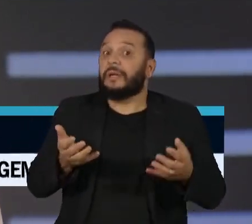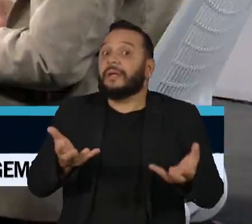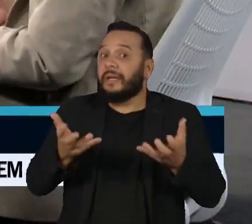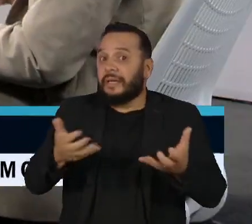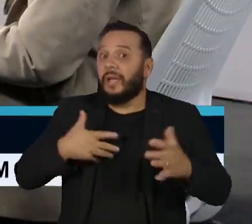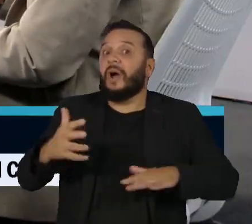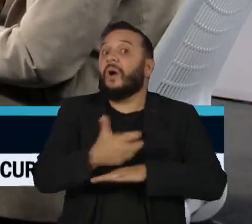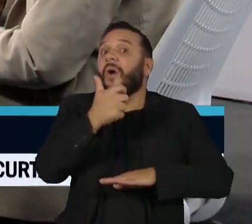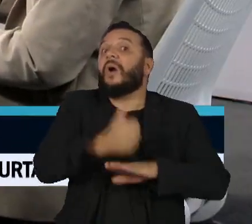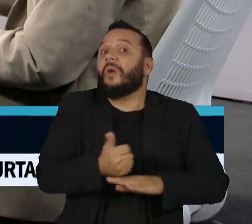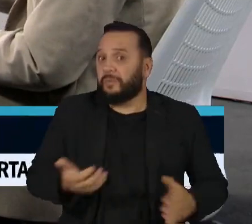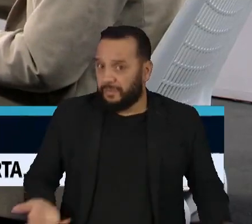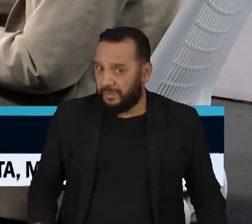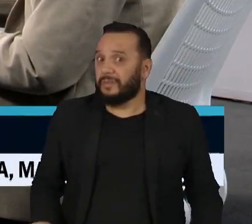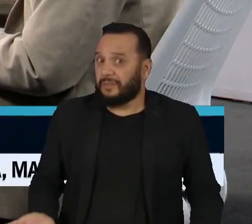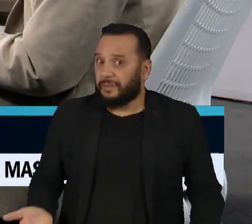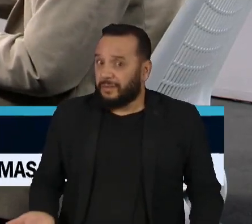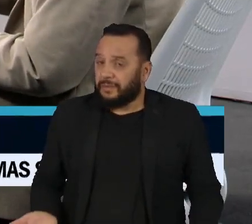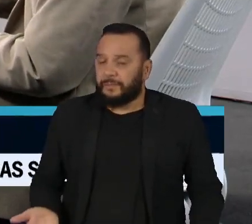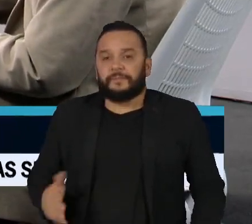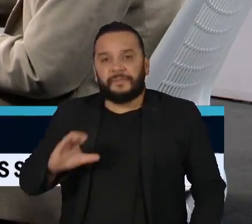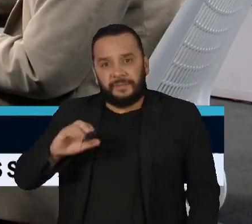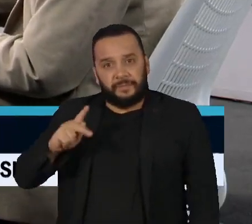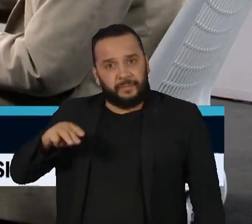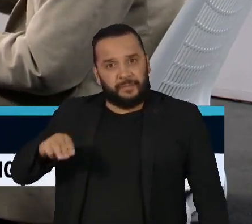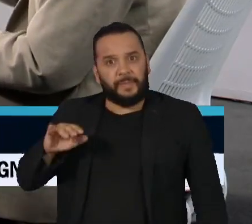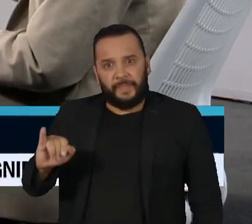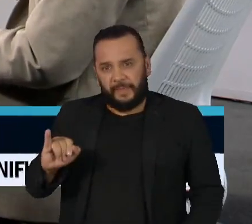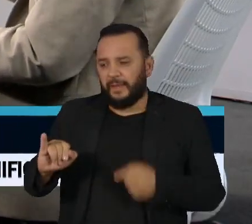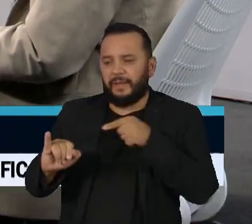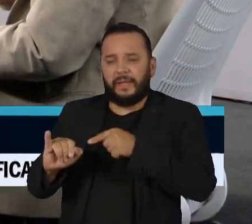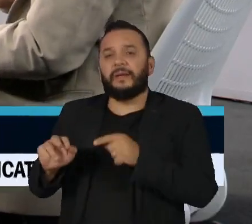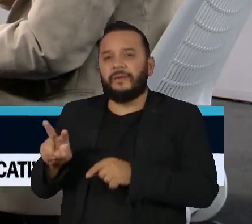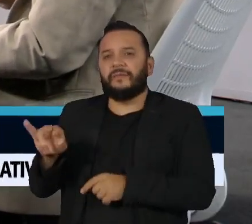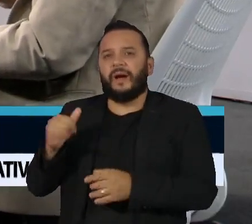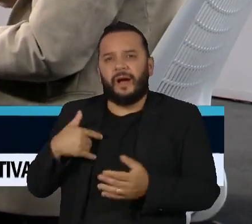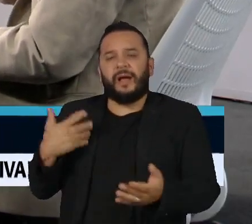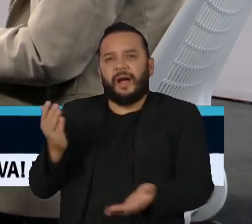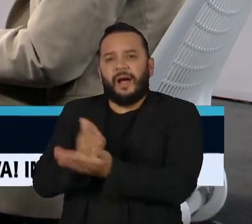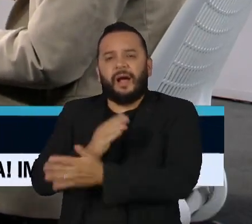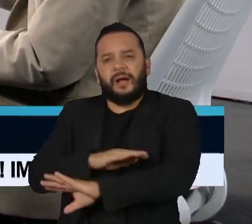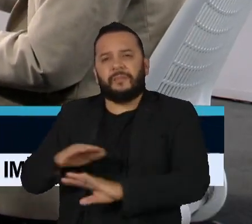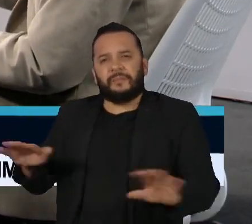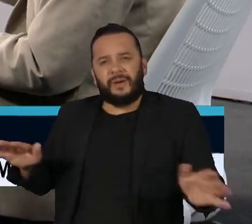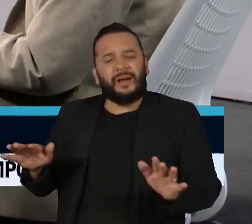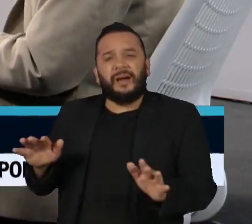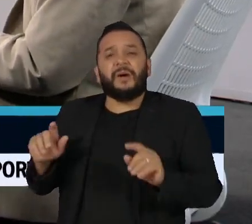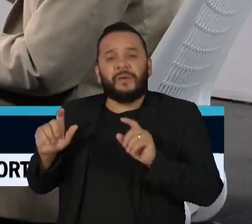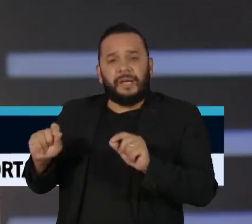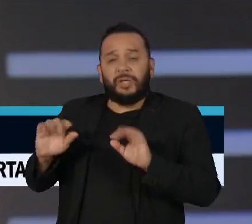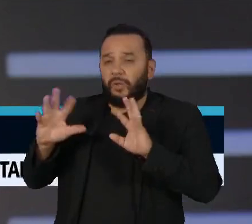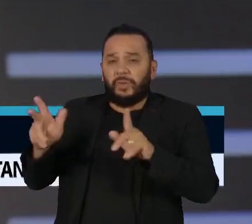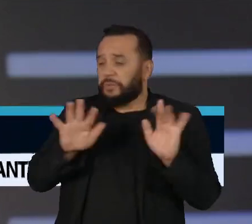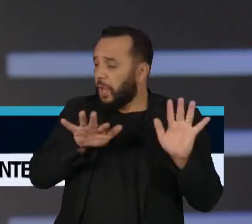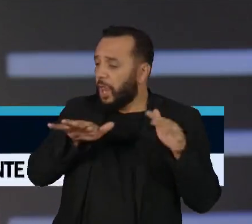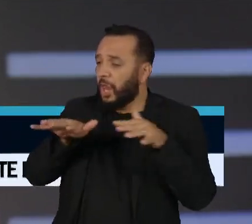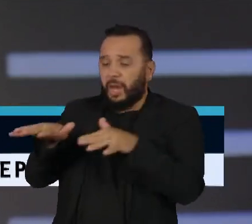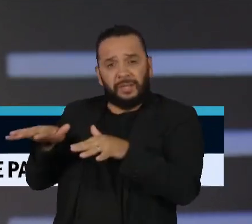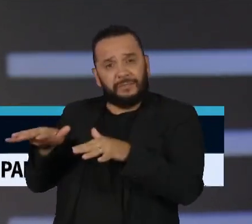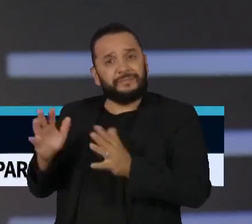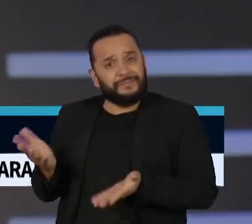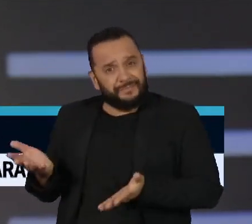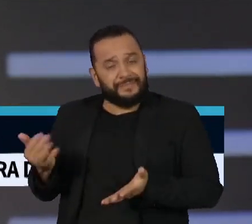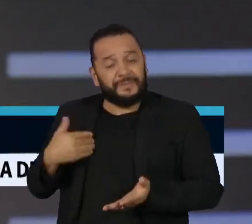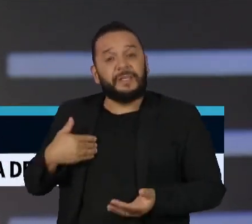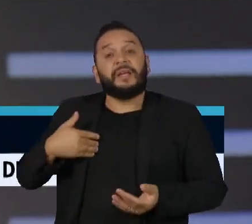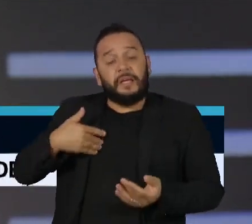dar um golpe então a CPM vai acabar de uma certa forma só que conturbando o ambiente provando que essas pessoas que